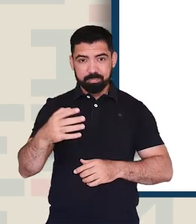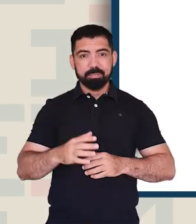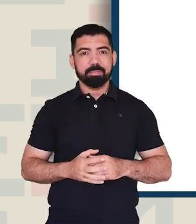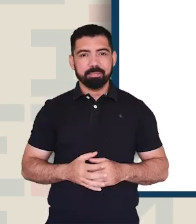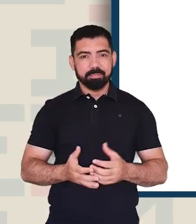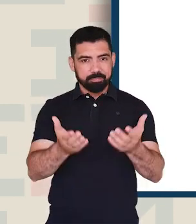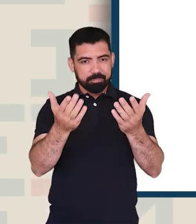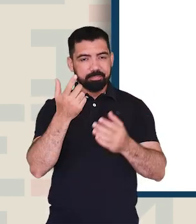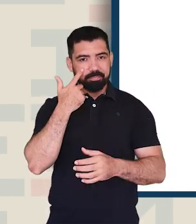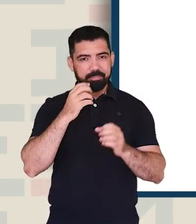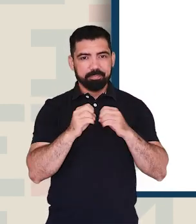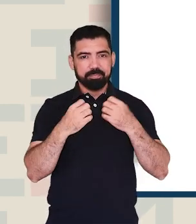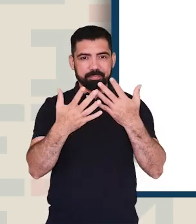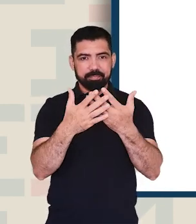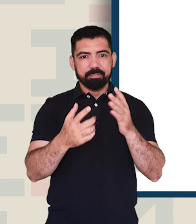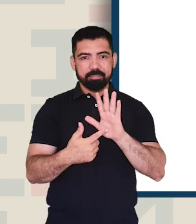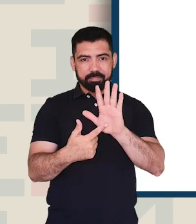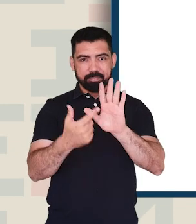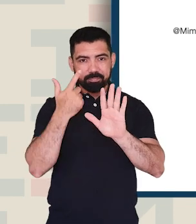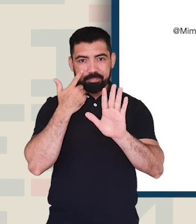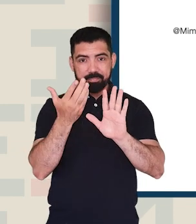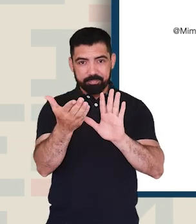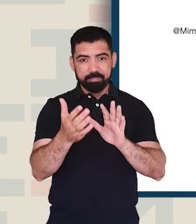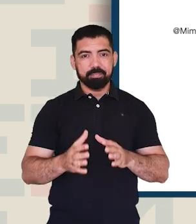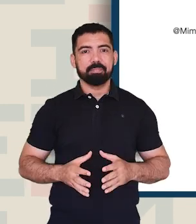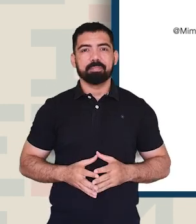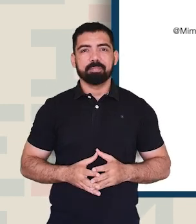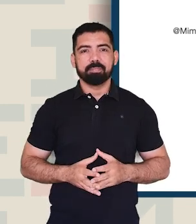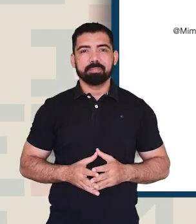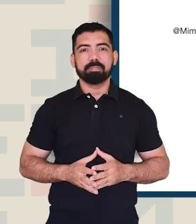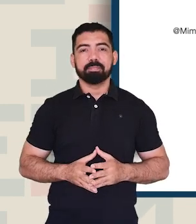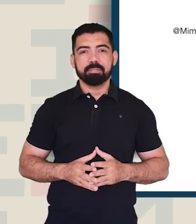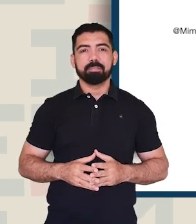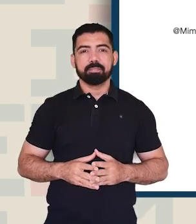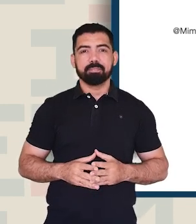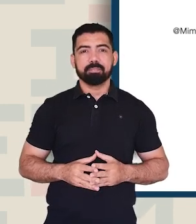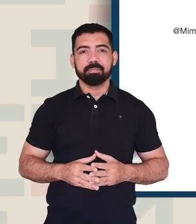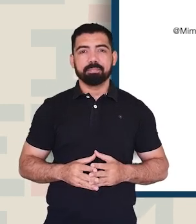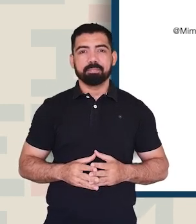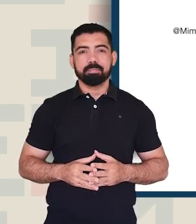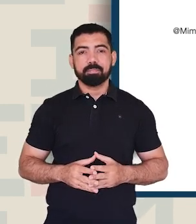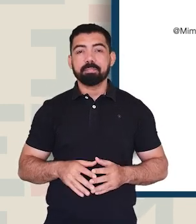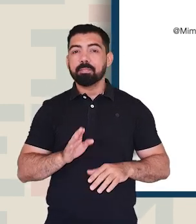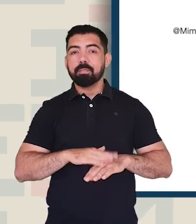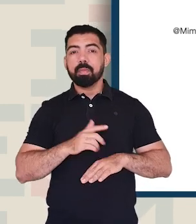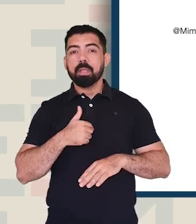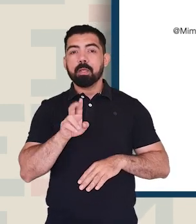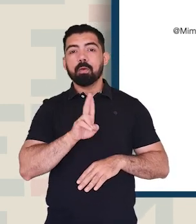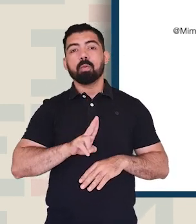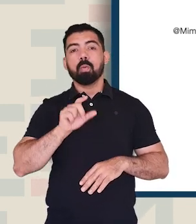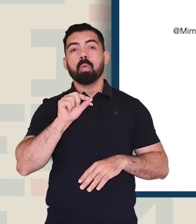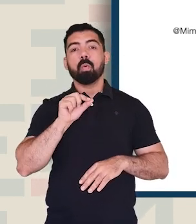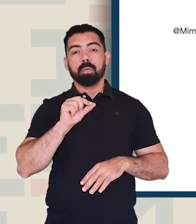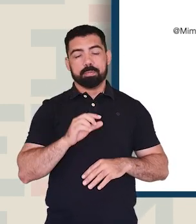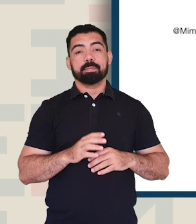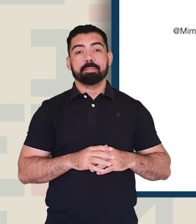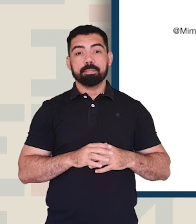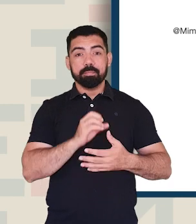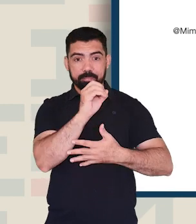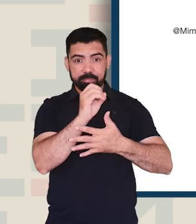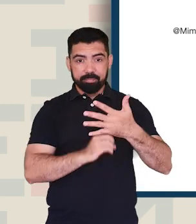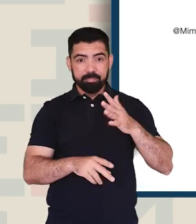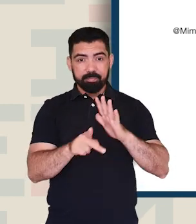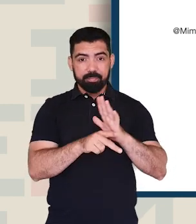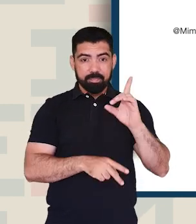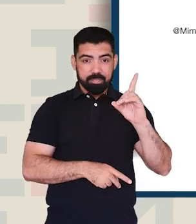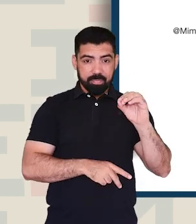voltar, por favor, o slide de volta, aquele lá com a guitarra. Pronto, isso. Então, vou tocar aqui ó, de dó. Dó